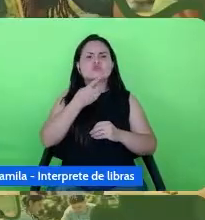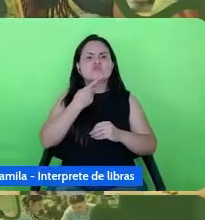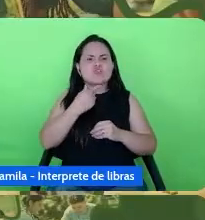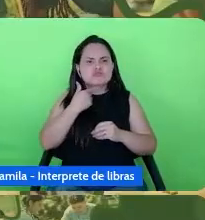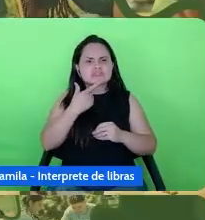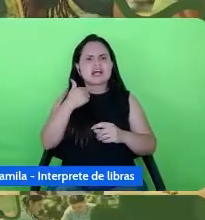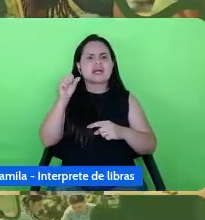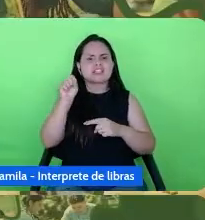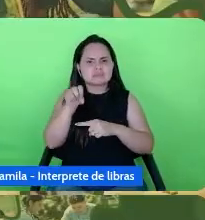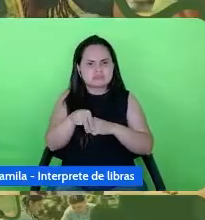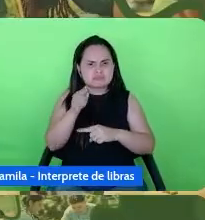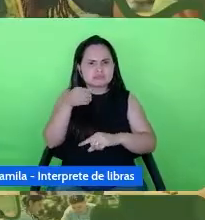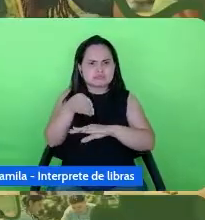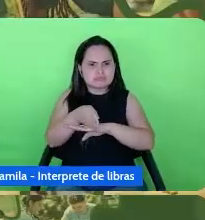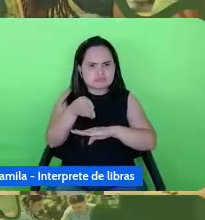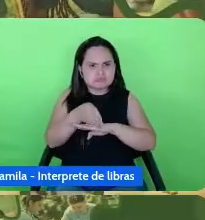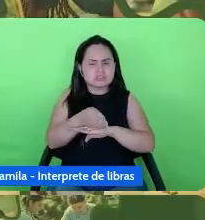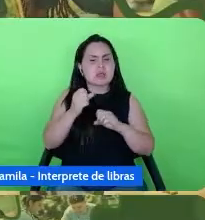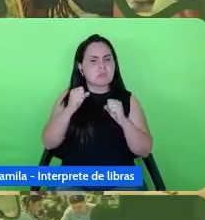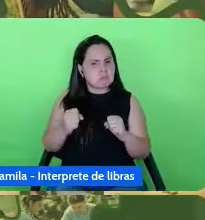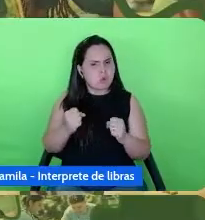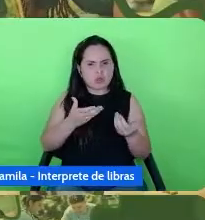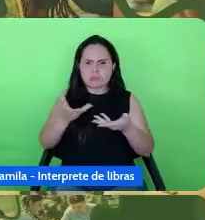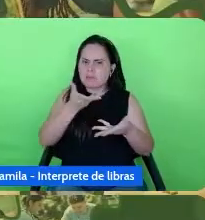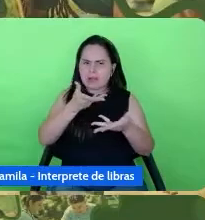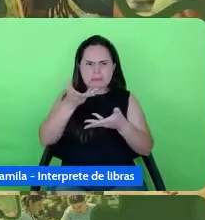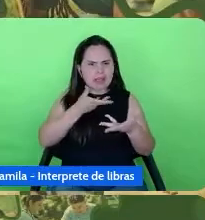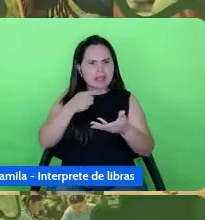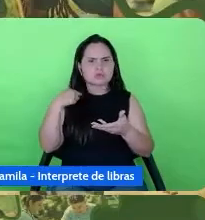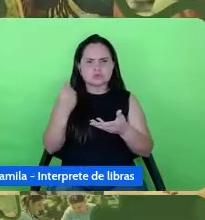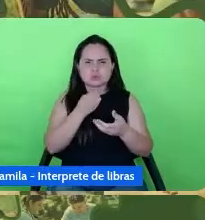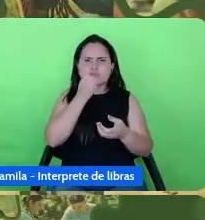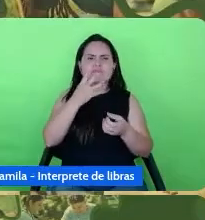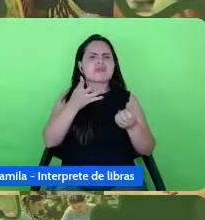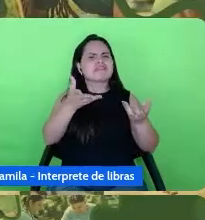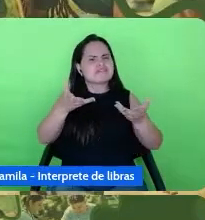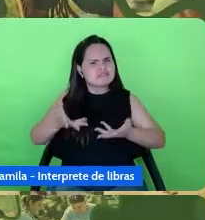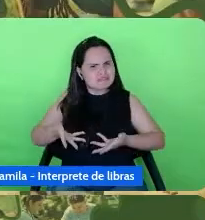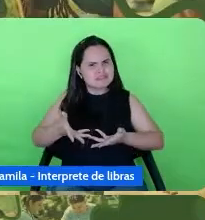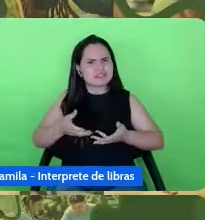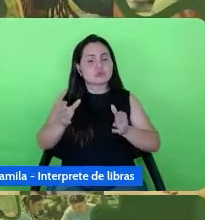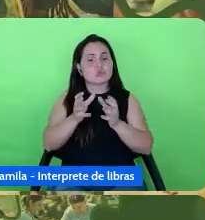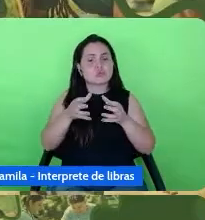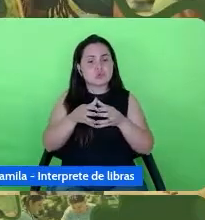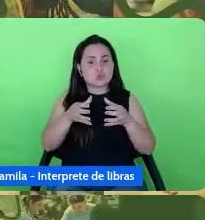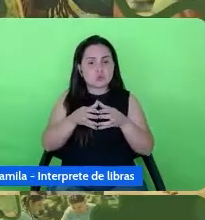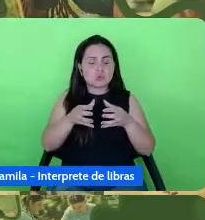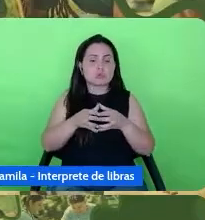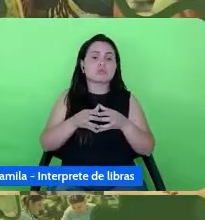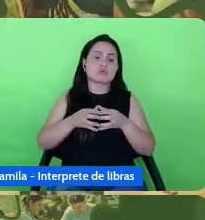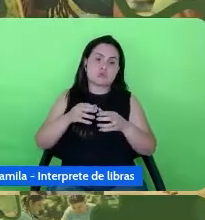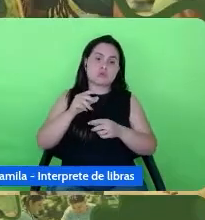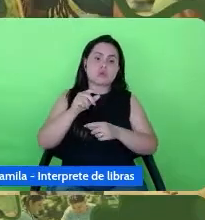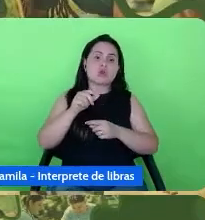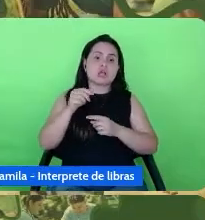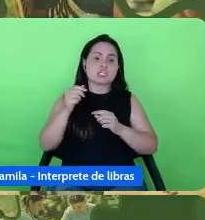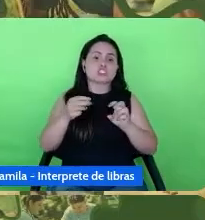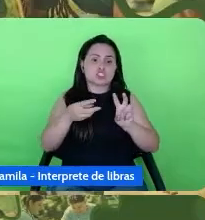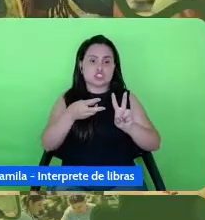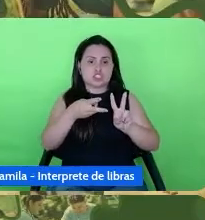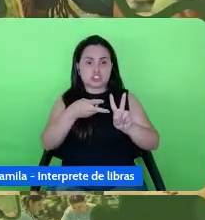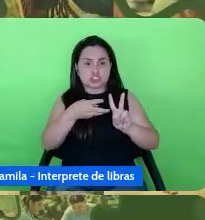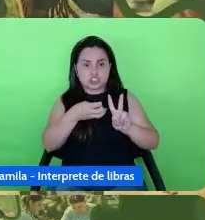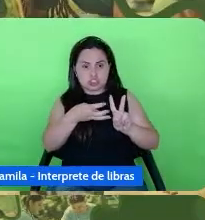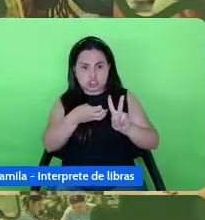participar, em interagir conosco, serão muito bem-vindos. A gente atua com povos quilombolas, povos indígenas, povos